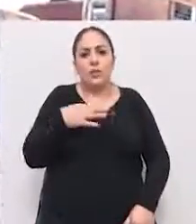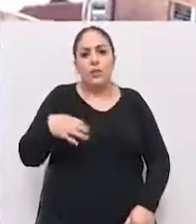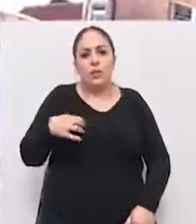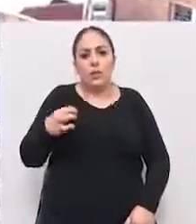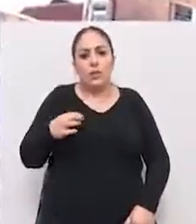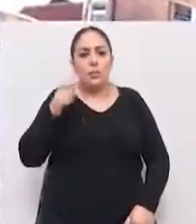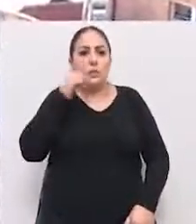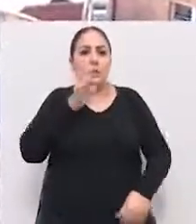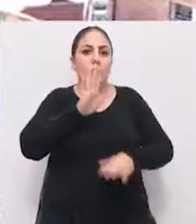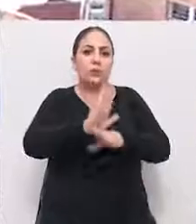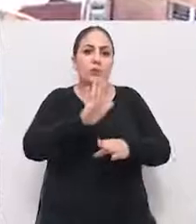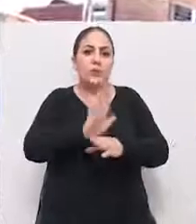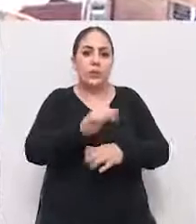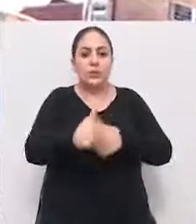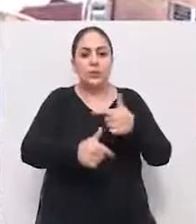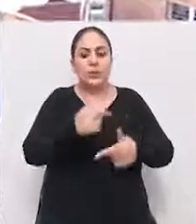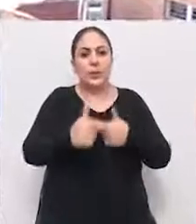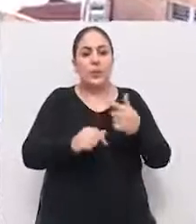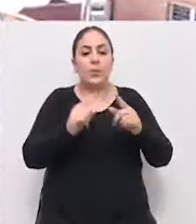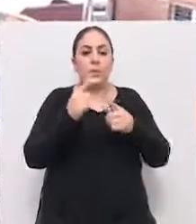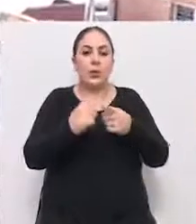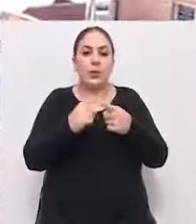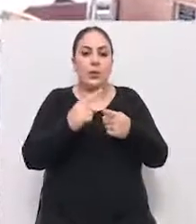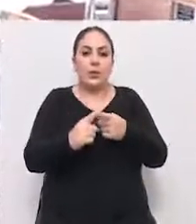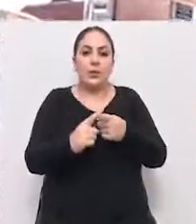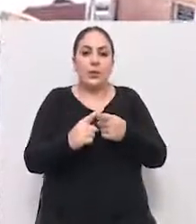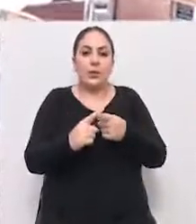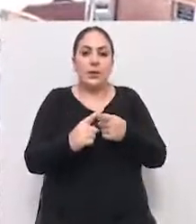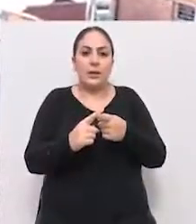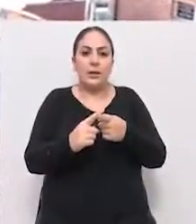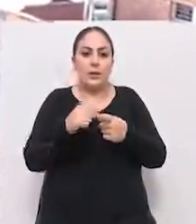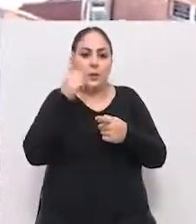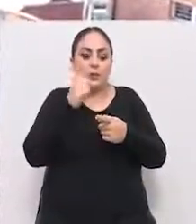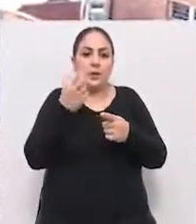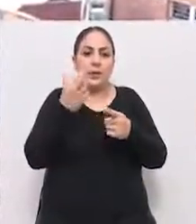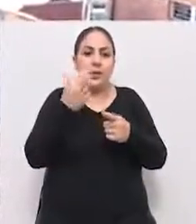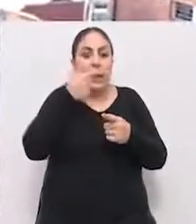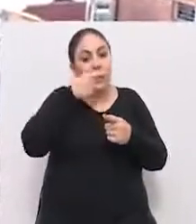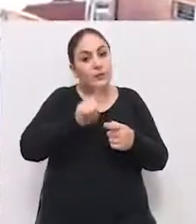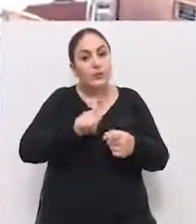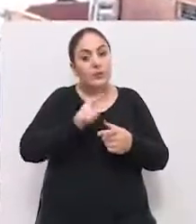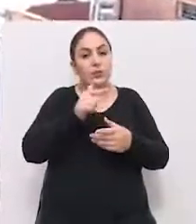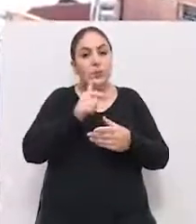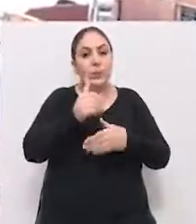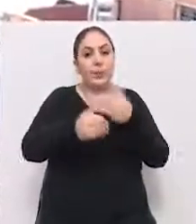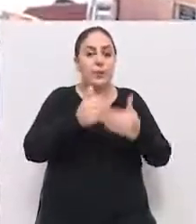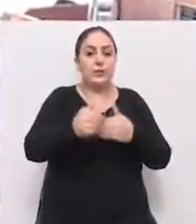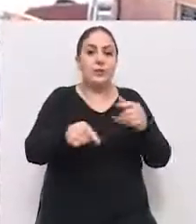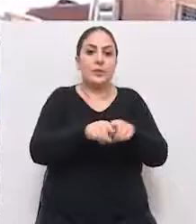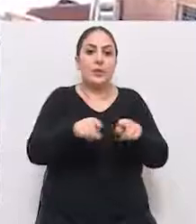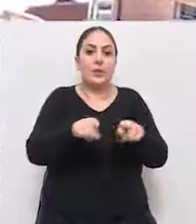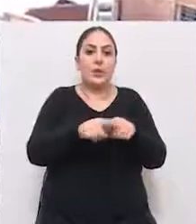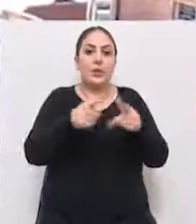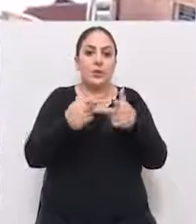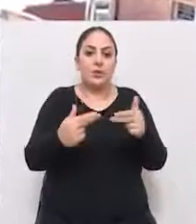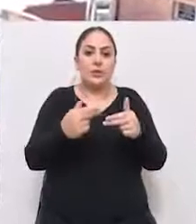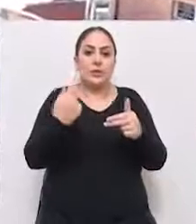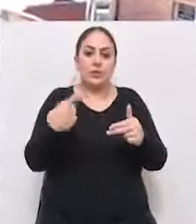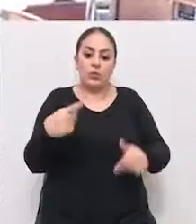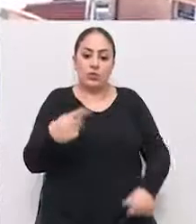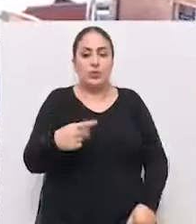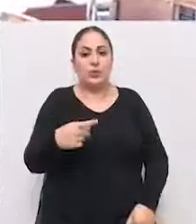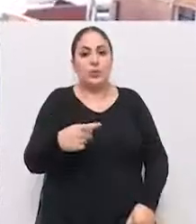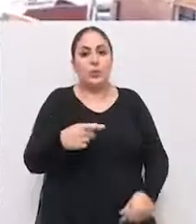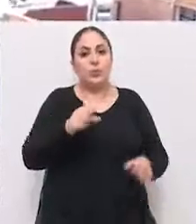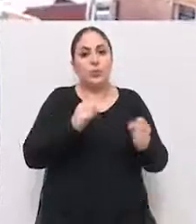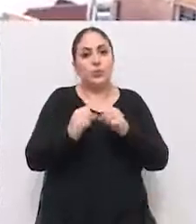forma voluntária a colaborar com esse serviço, até com o pessoal, para que seja retomado os processos e os prazos de tramitação